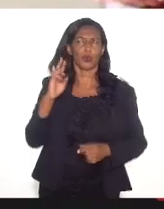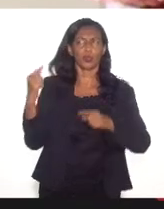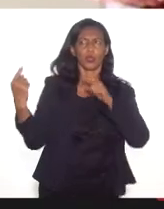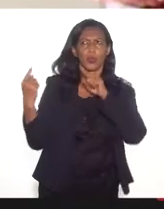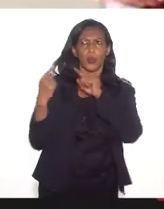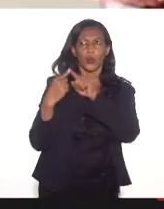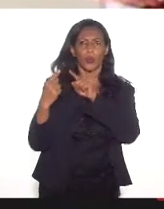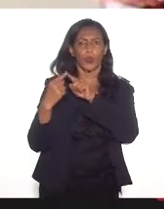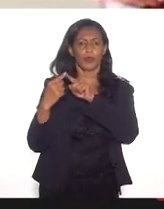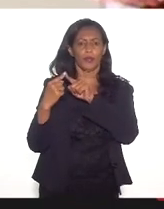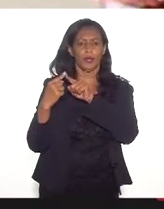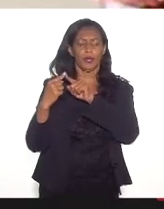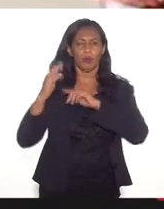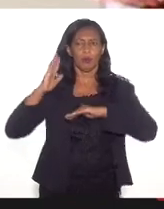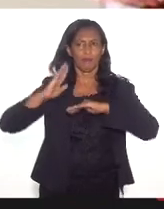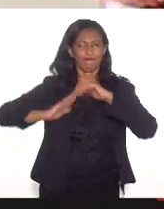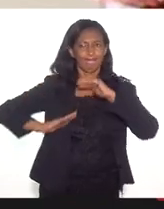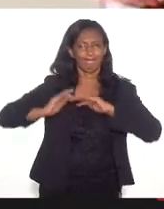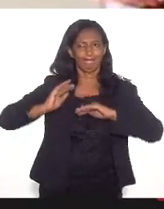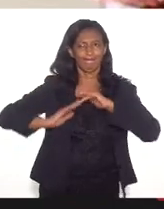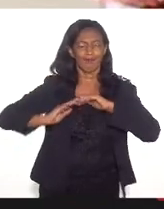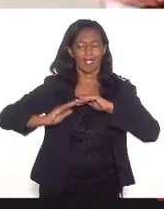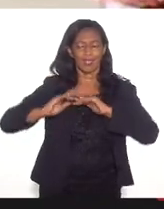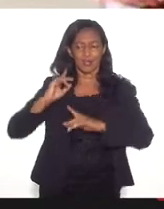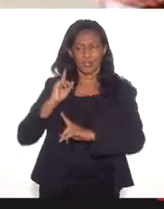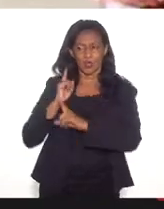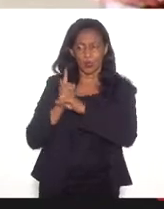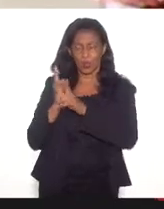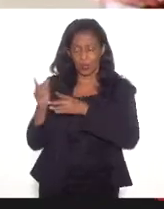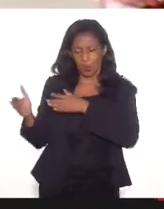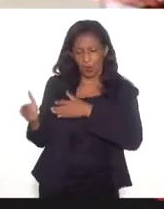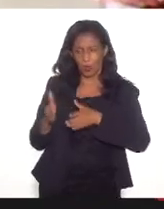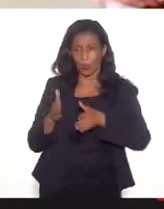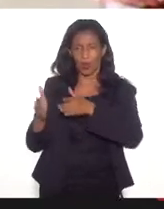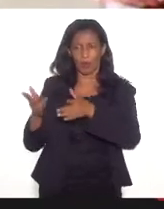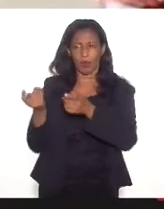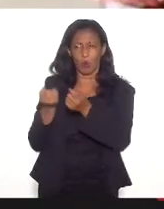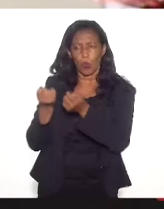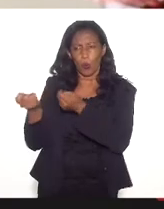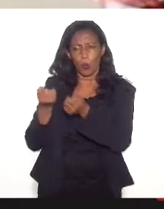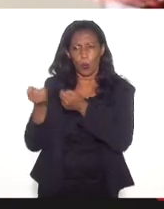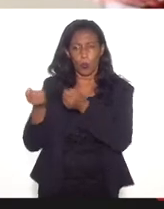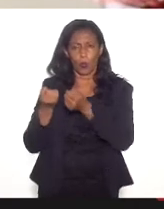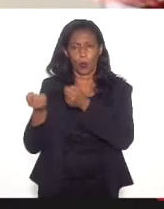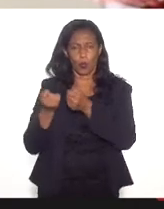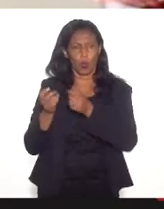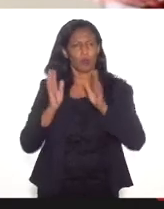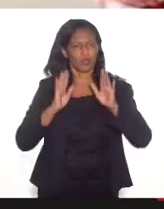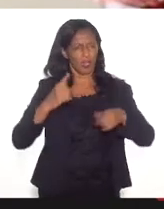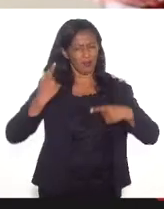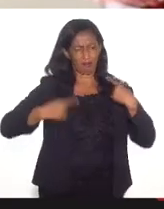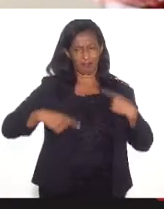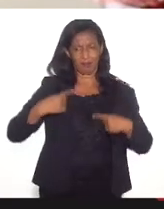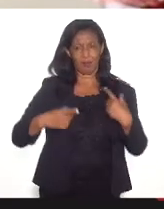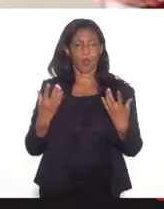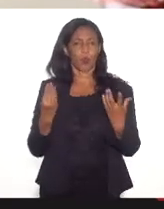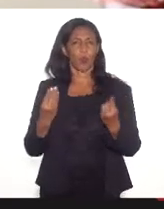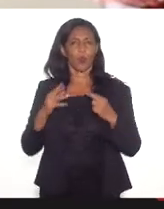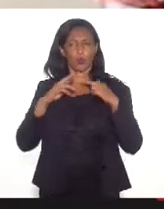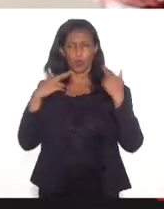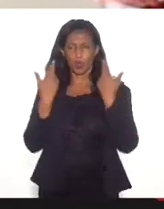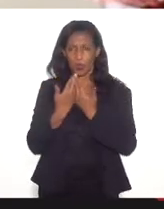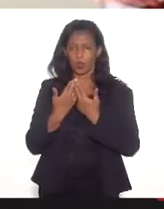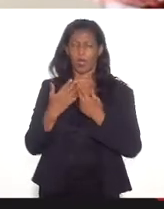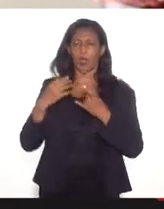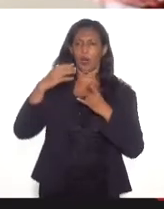capacidade de reencontrar um caminho de desenvolvimento econômico para o Estado do Rio de Janeiro, nesse sentido, a gente tem debatido muito isso aqui na Assembleia e a